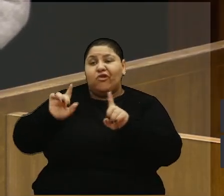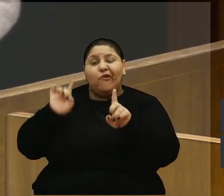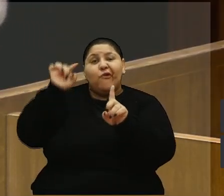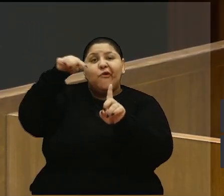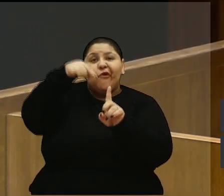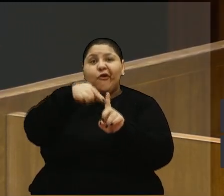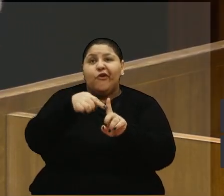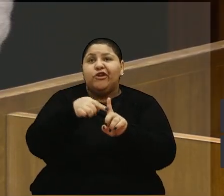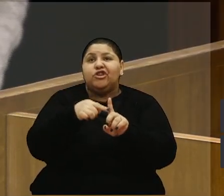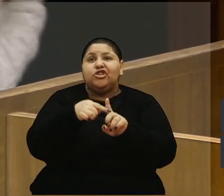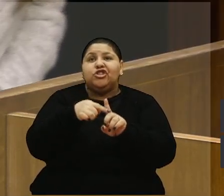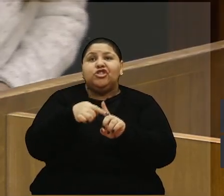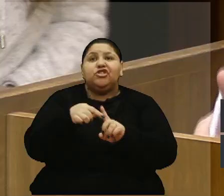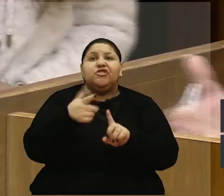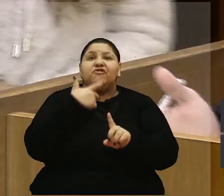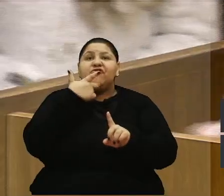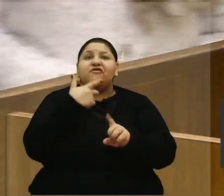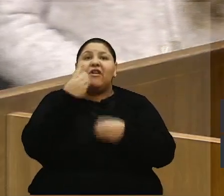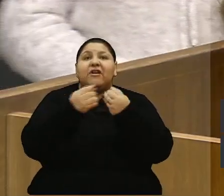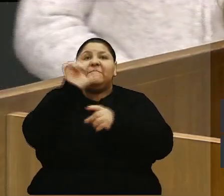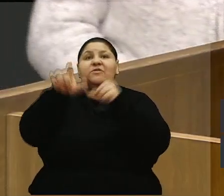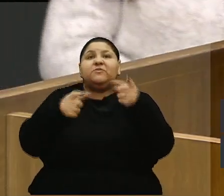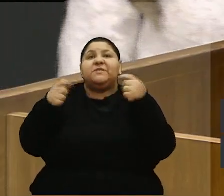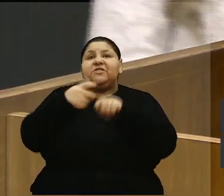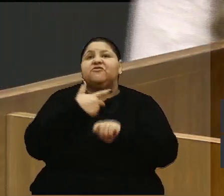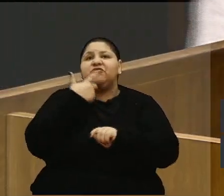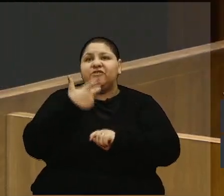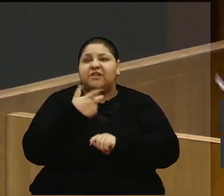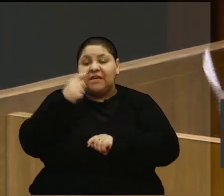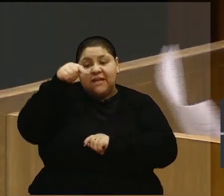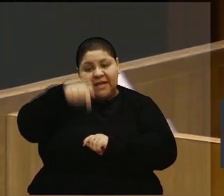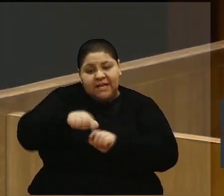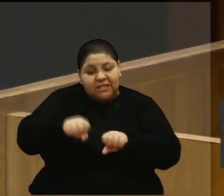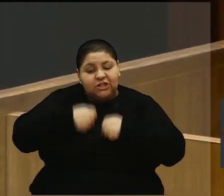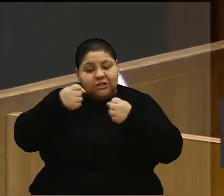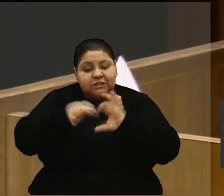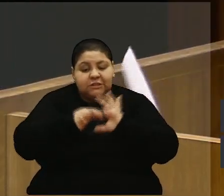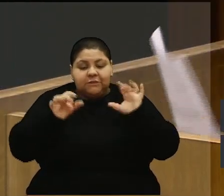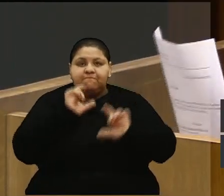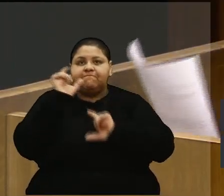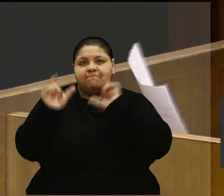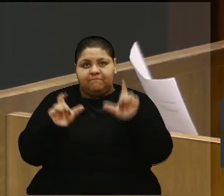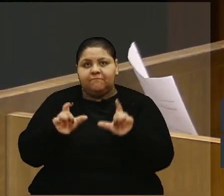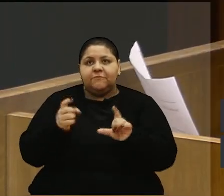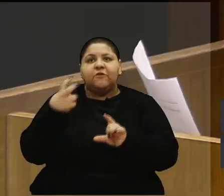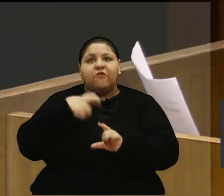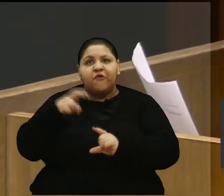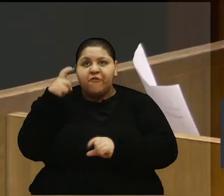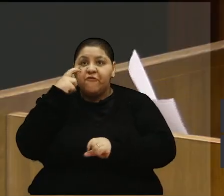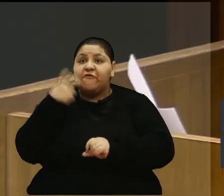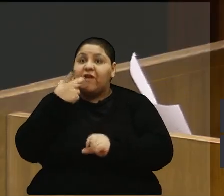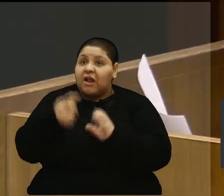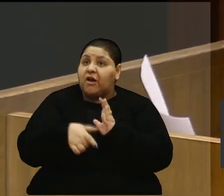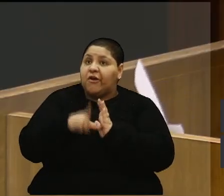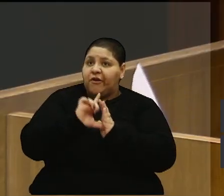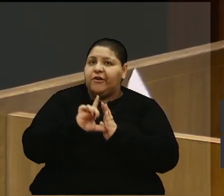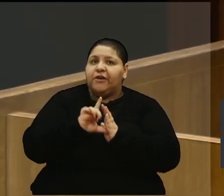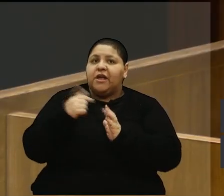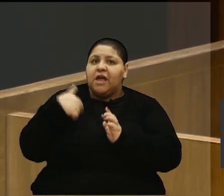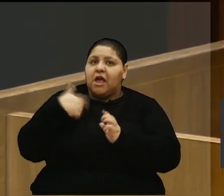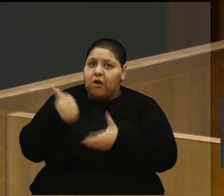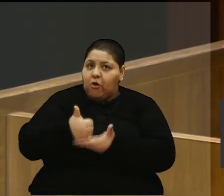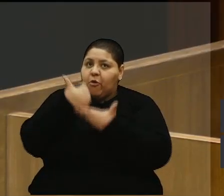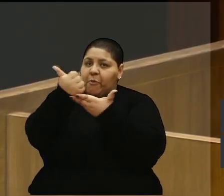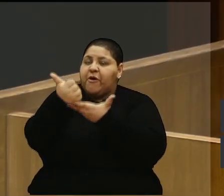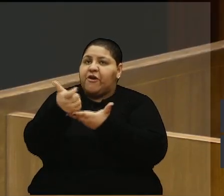de podar ou dizer o que as pessoas vão falar ou não. A gente vem aqui defender a liberdade de expressão. Fantinel falou mais cedo. Então, eu sou a favor da